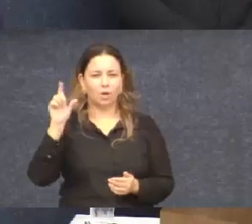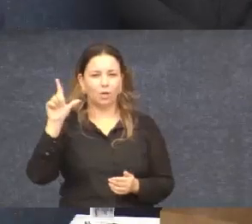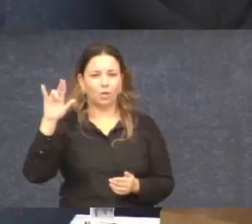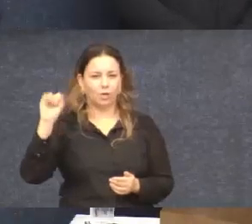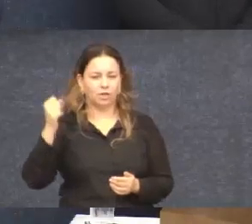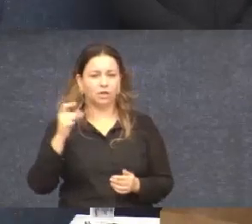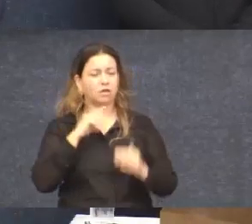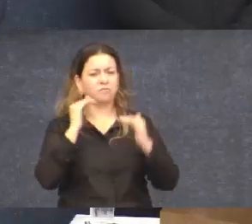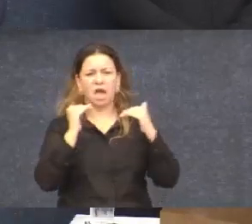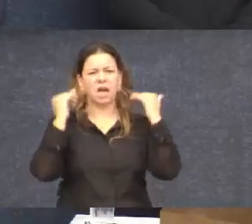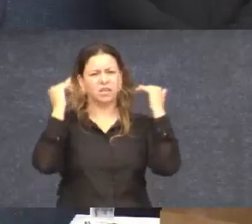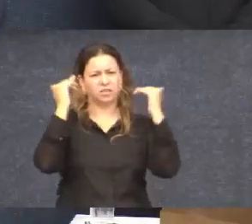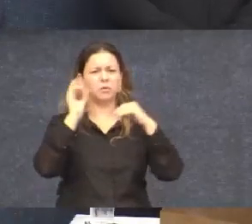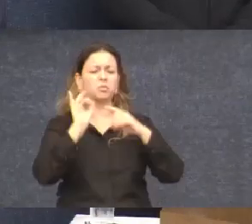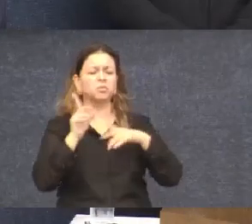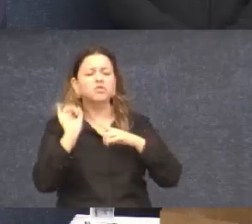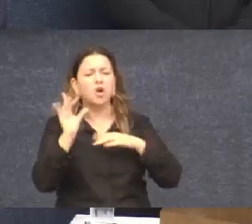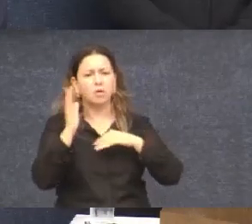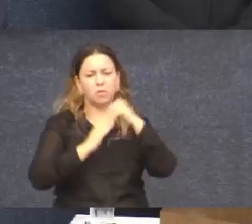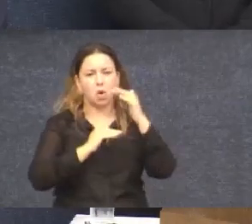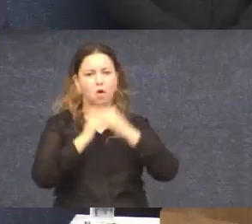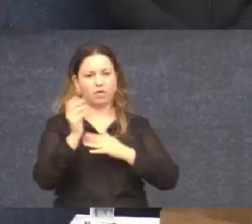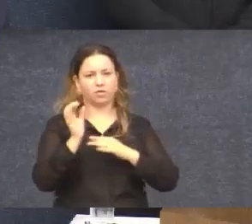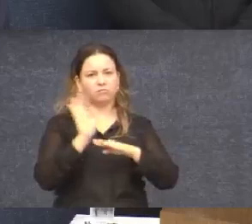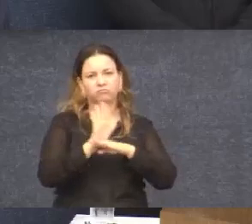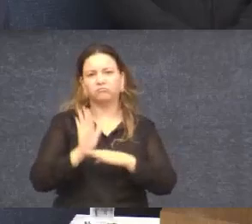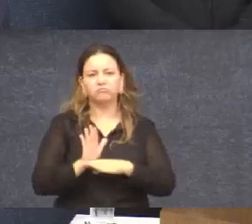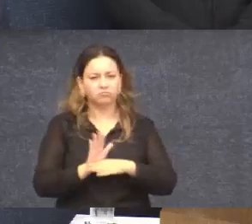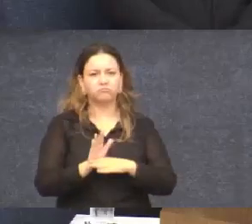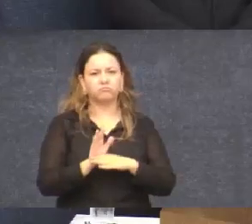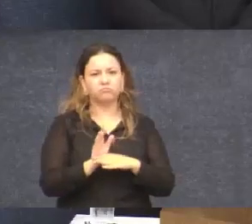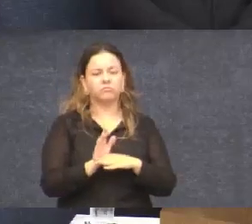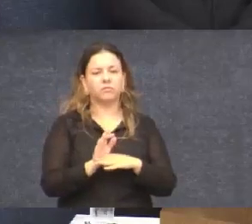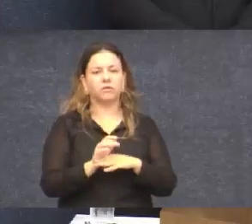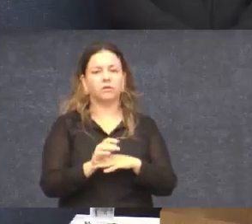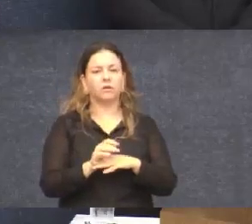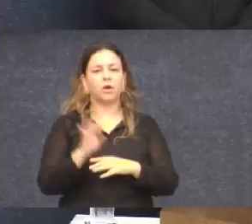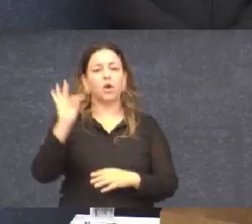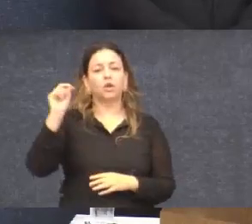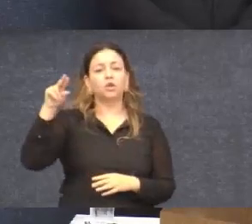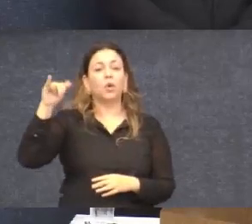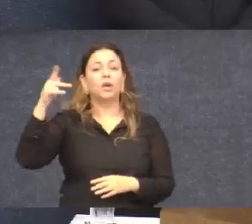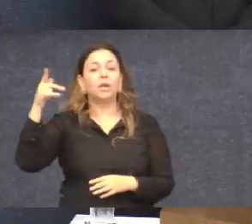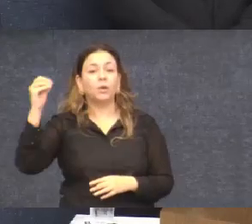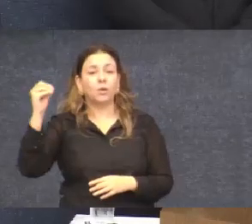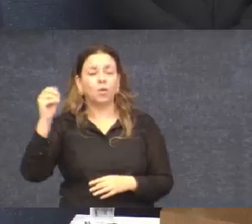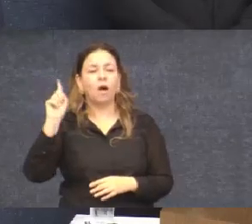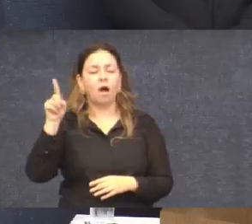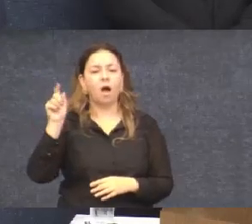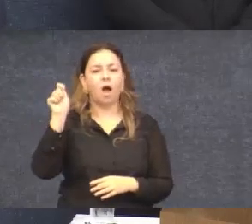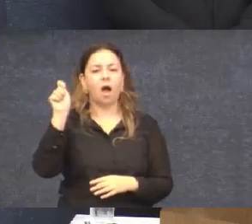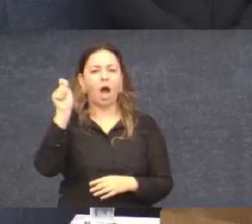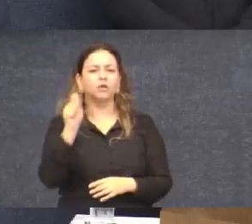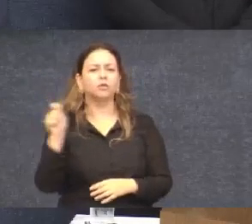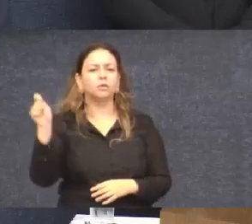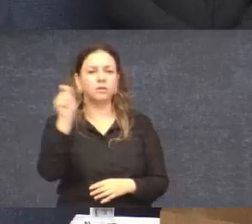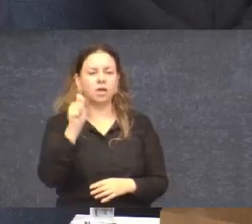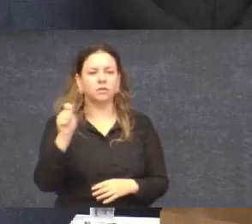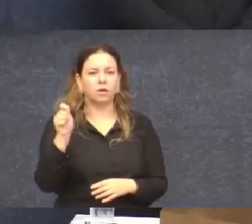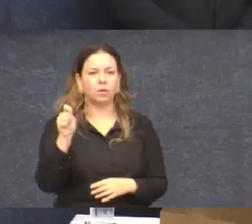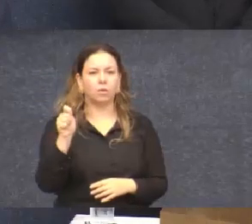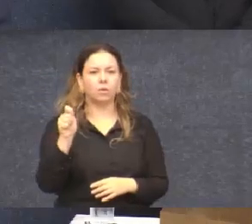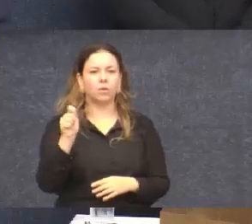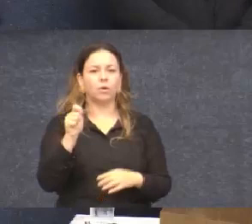o lado de servir as pessoas nas horas mais difíceis. Toninho da Salmec, né, Toninho, que é essa associação que